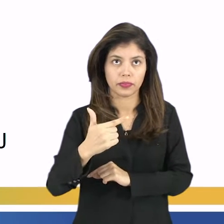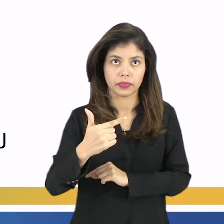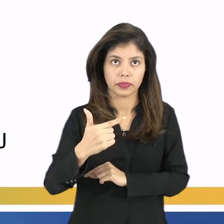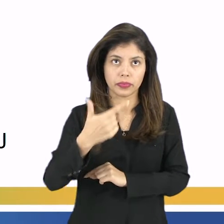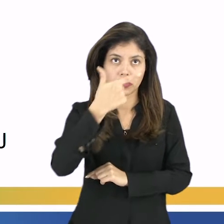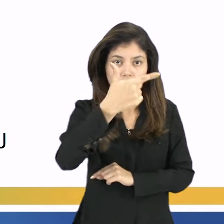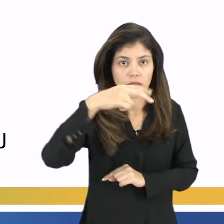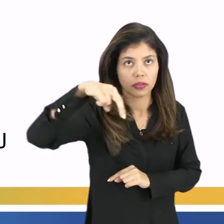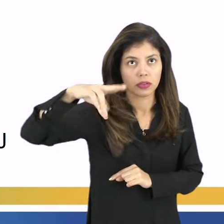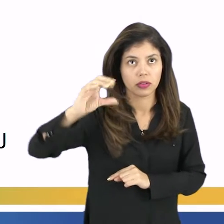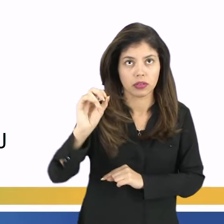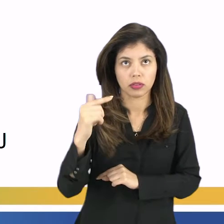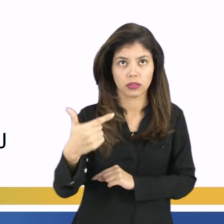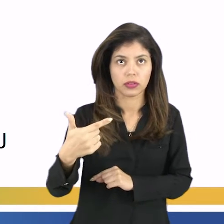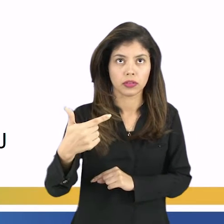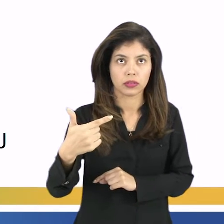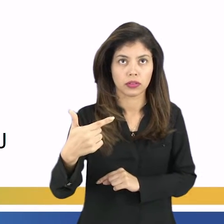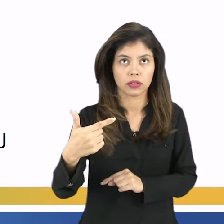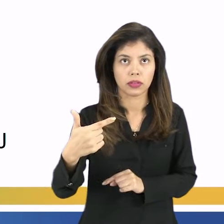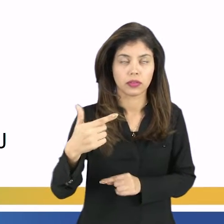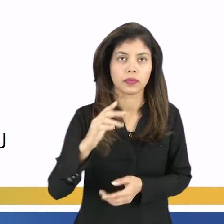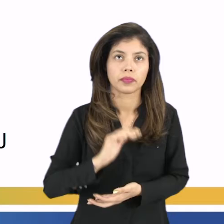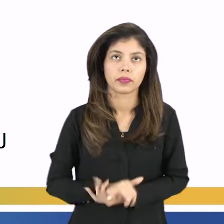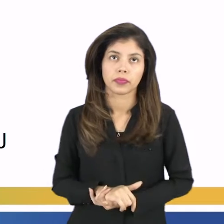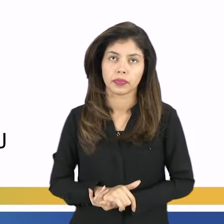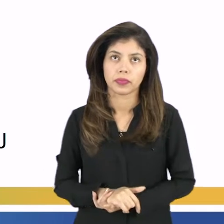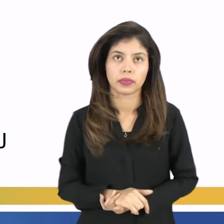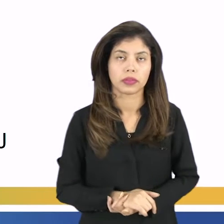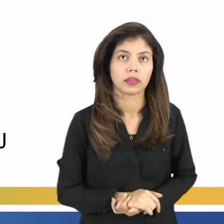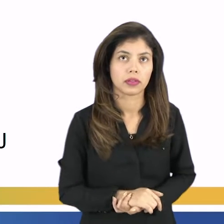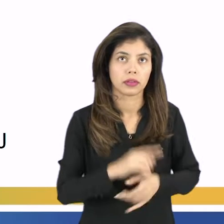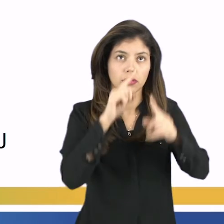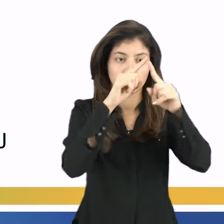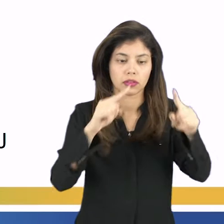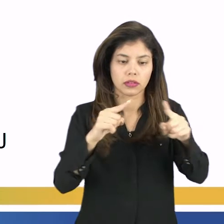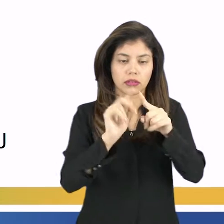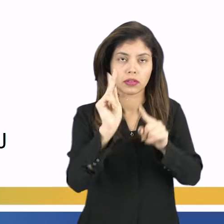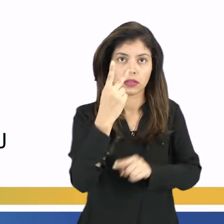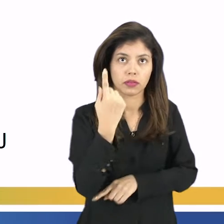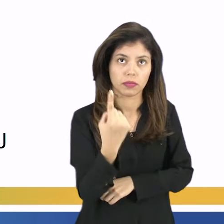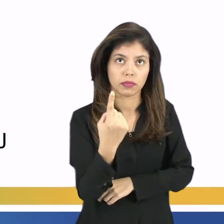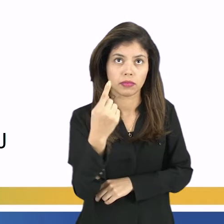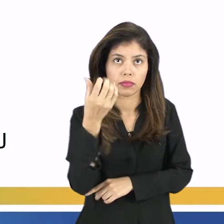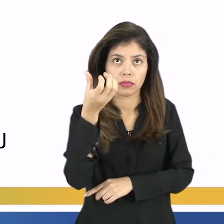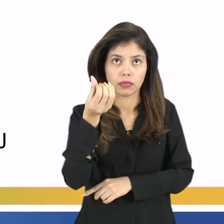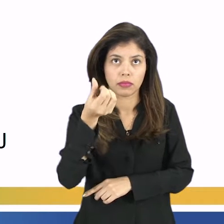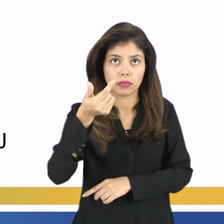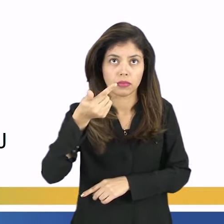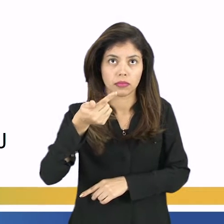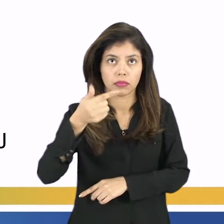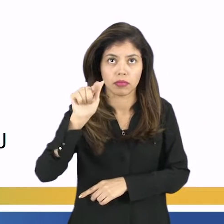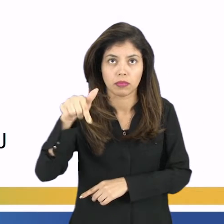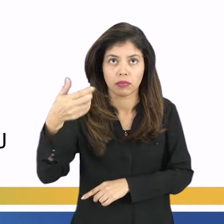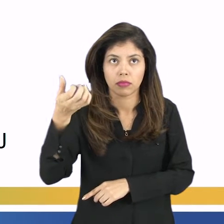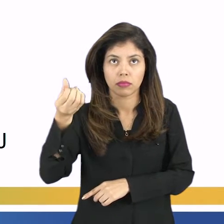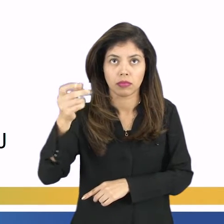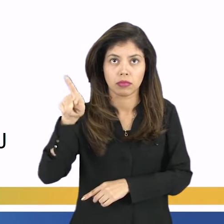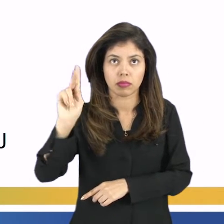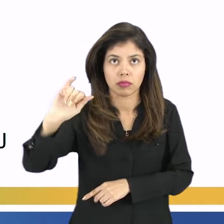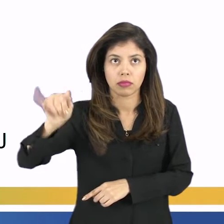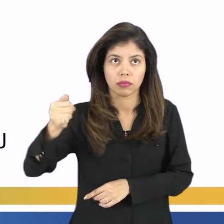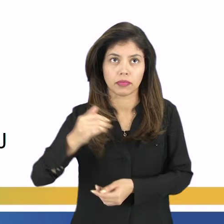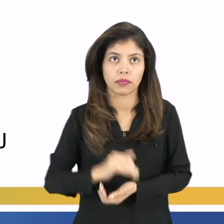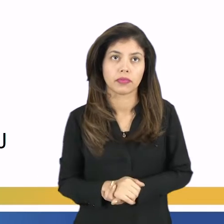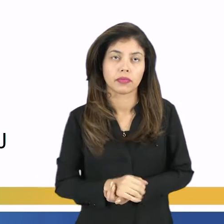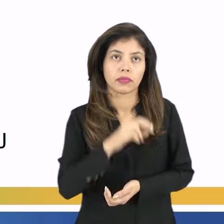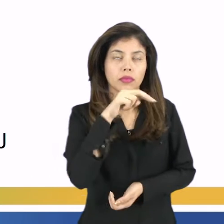formando gás dióxido de nitrogênio, com a variação de entalpia mais 67,6. Na segunda equação nós